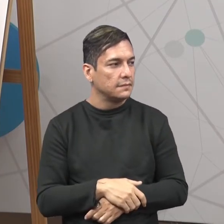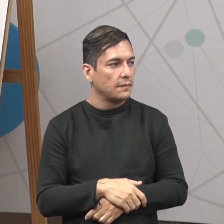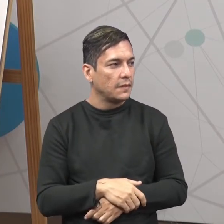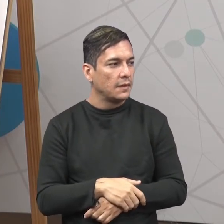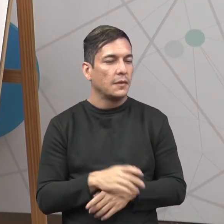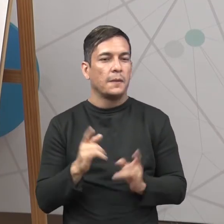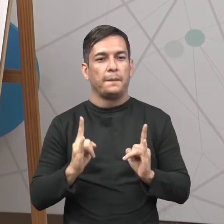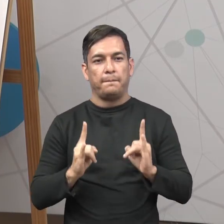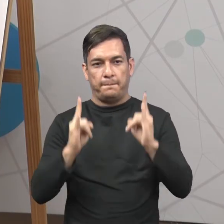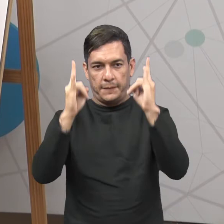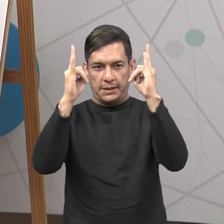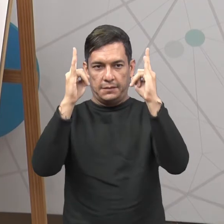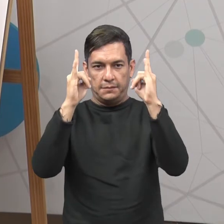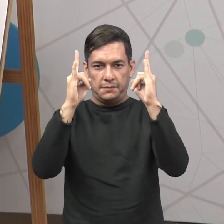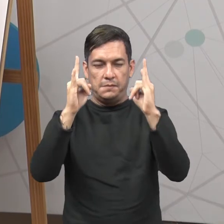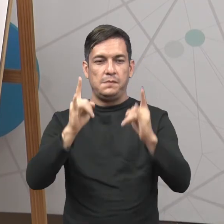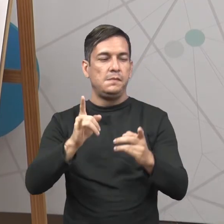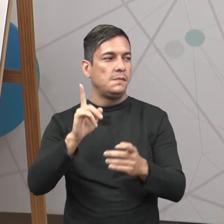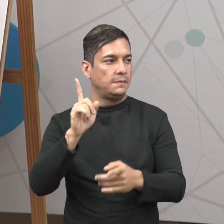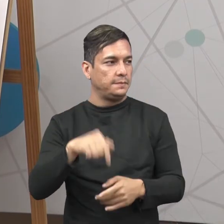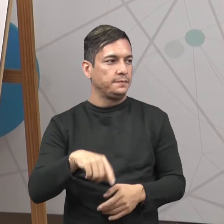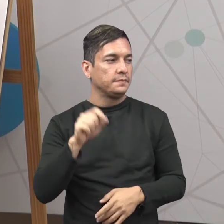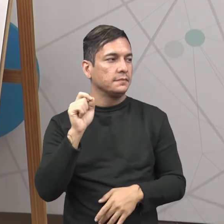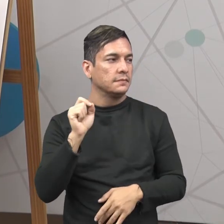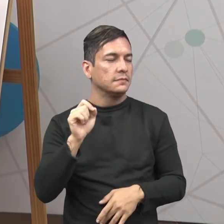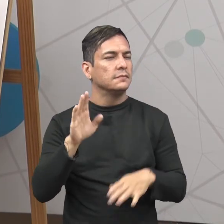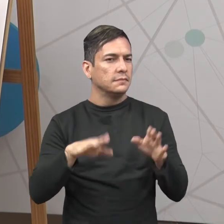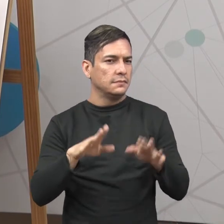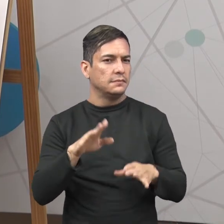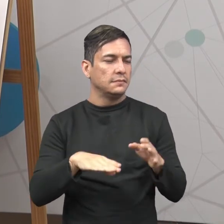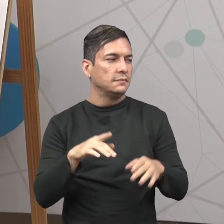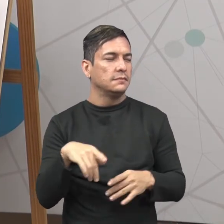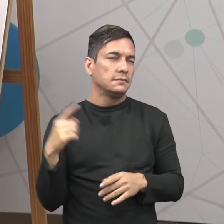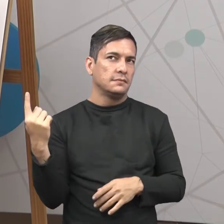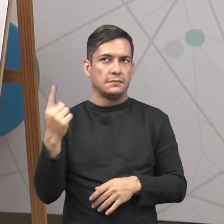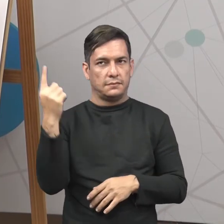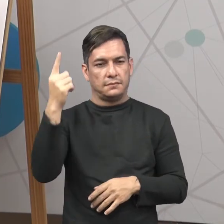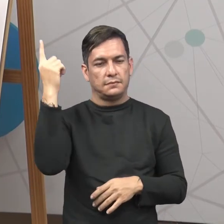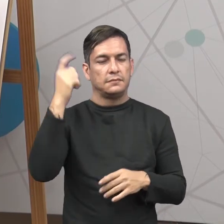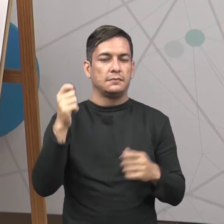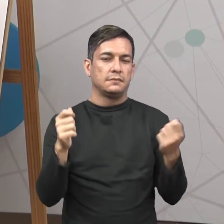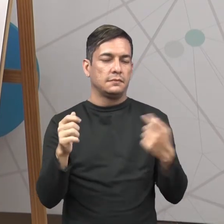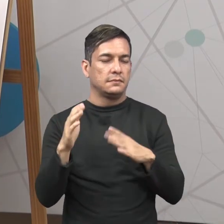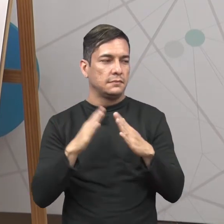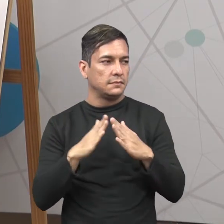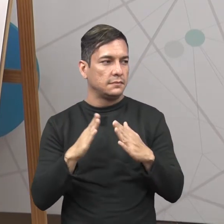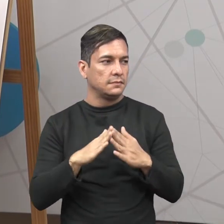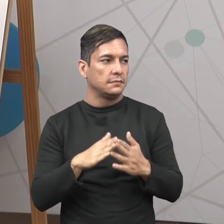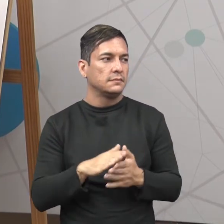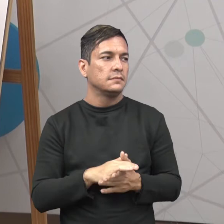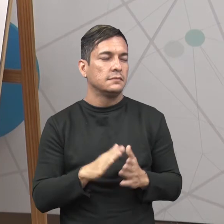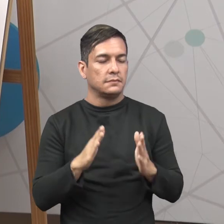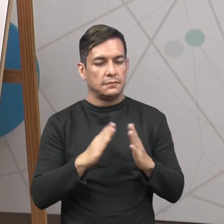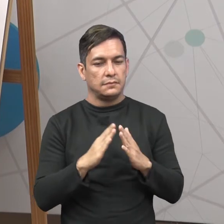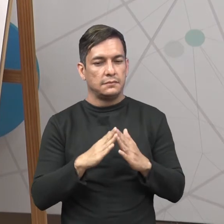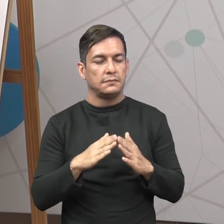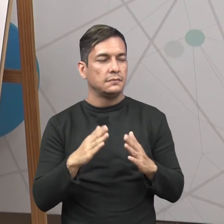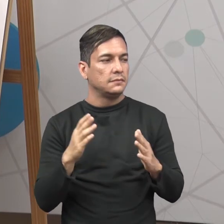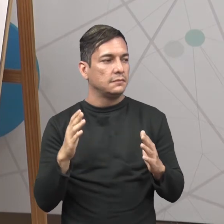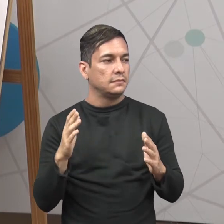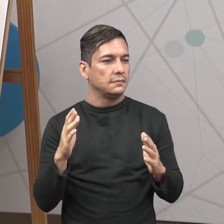Um prédio. Um prédio geralmente é mais alto do que uma casa. Uma casa e um